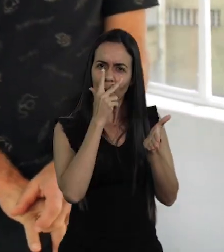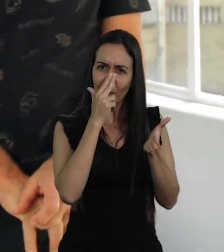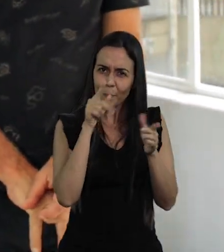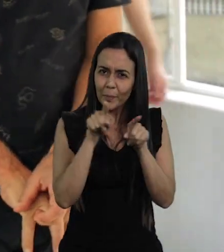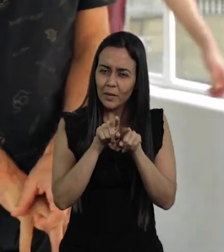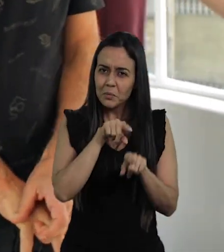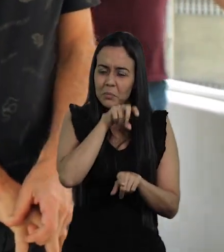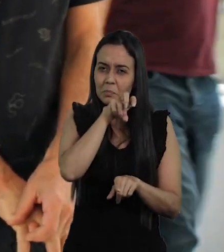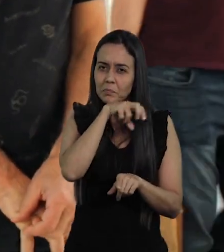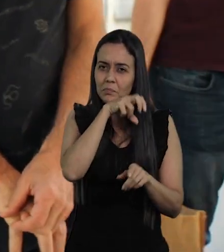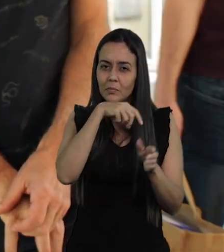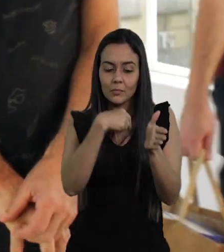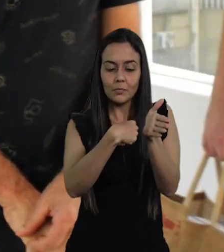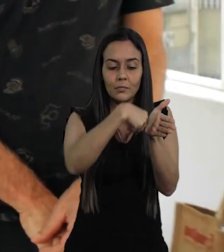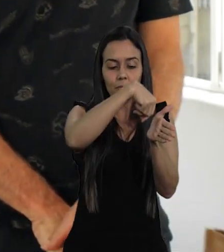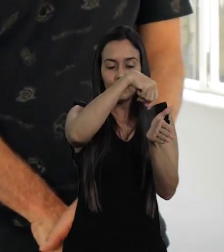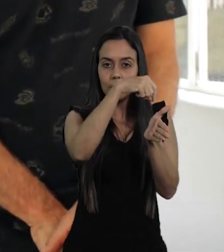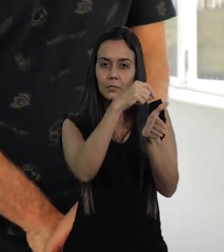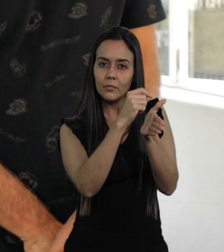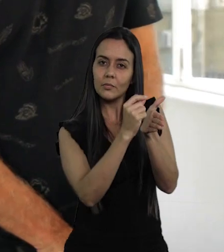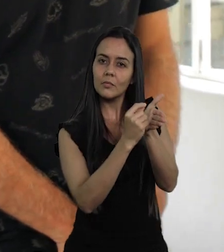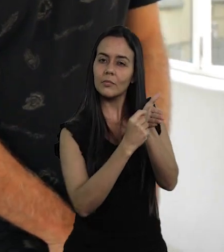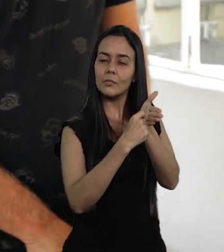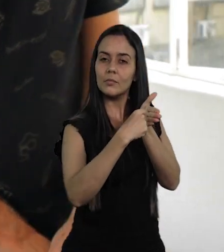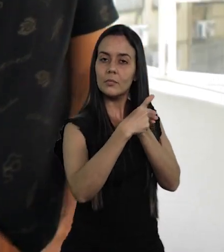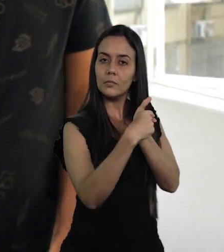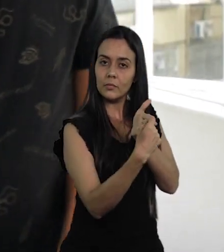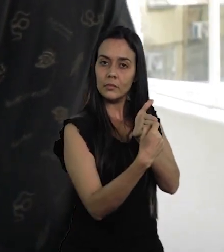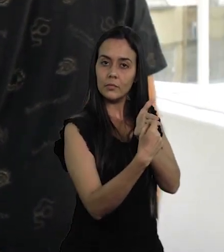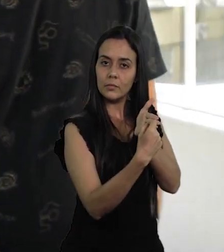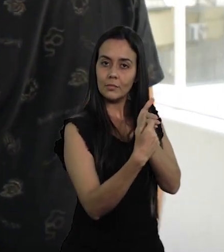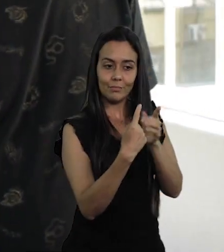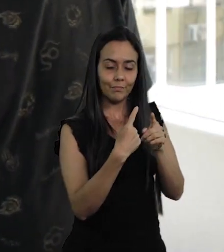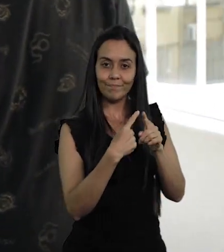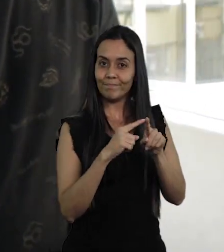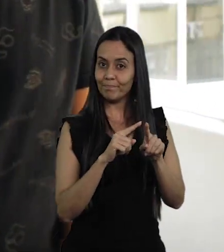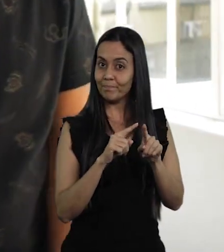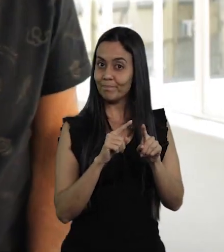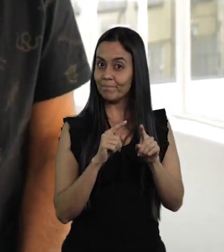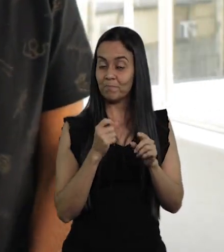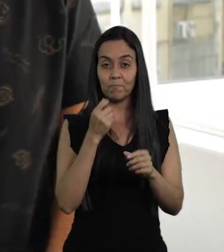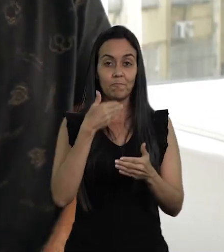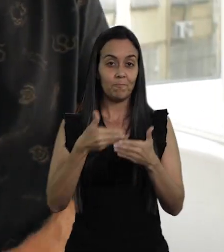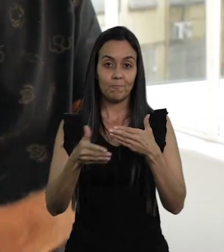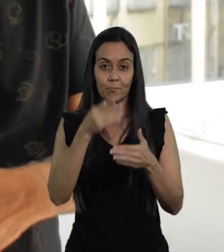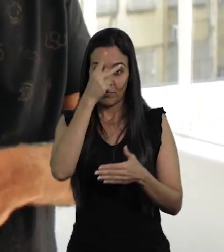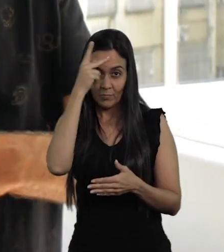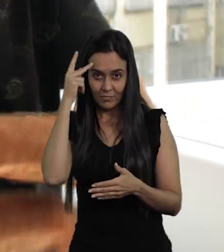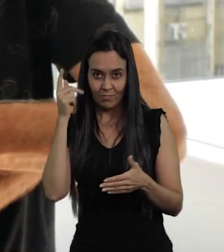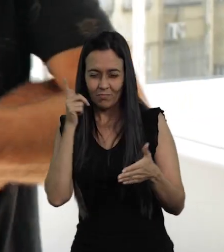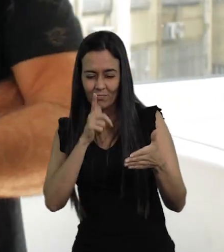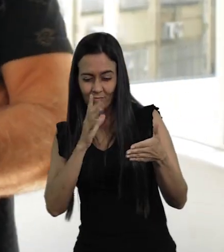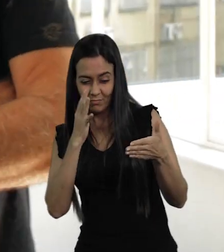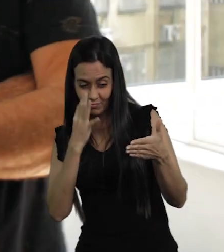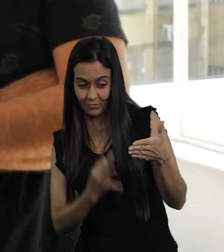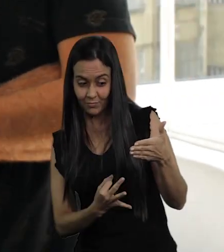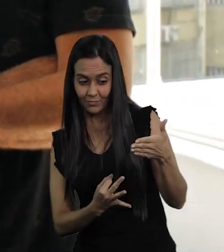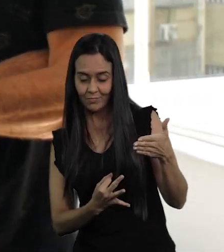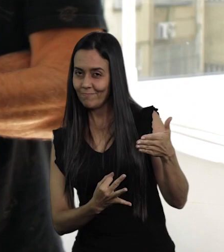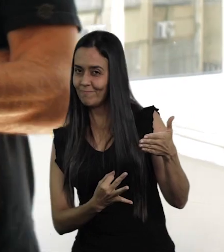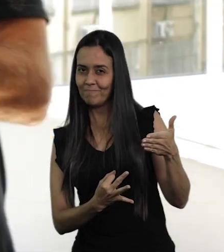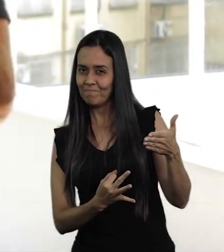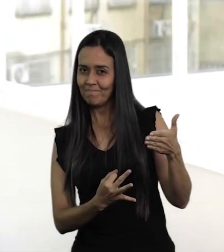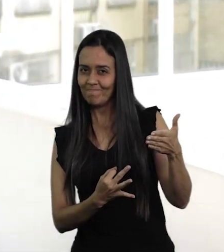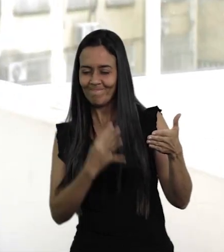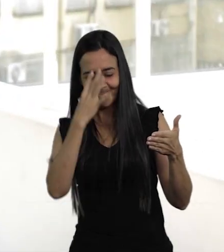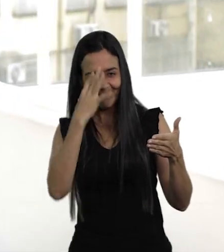da estrutura. E a tal ponto que pode ser que ninguém mais consiga ler, só aquela pessoa que te conhece muito. Não, a